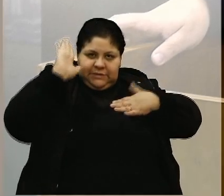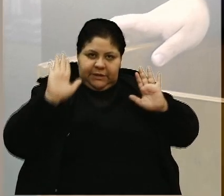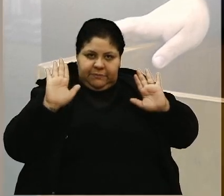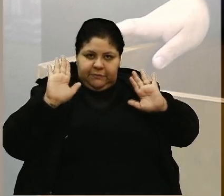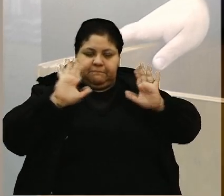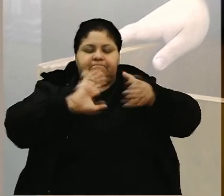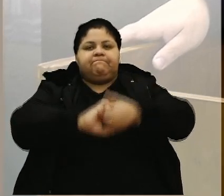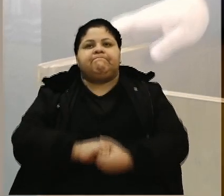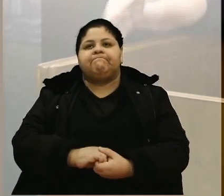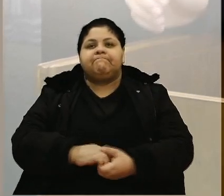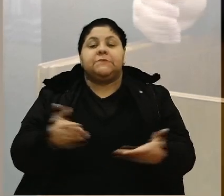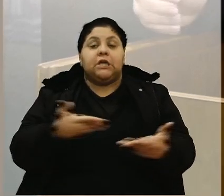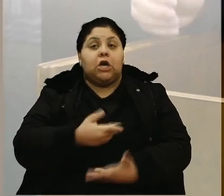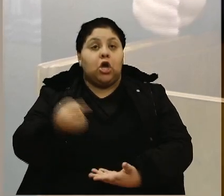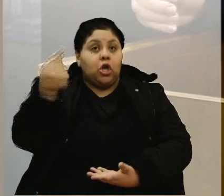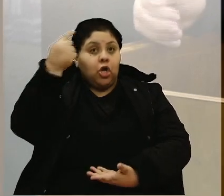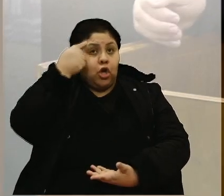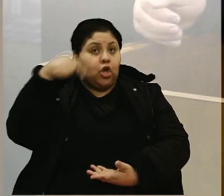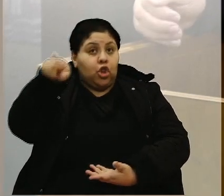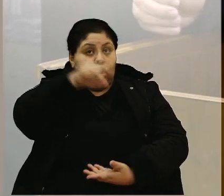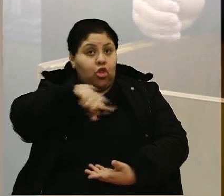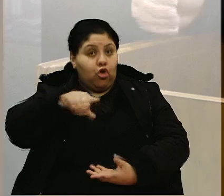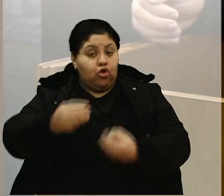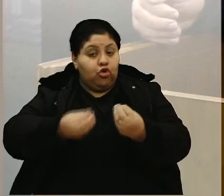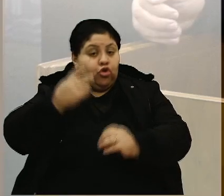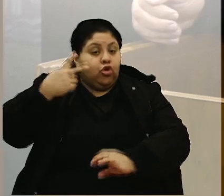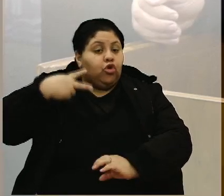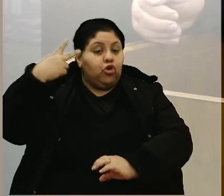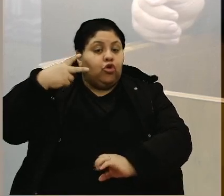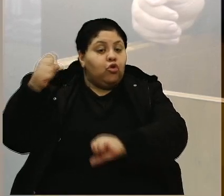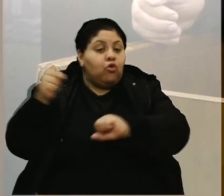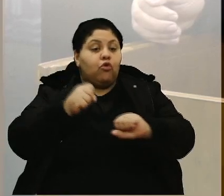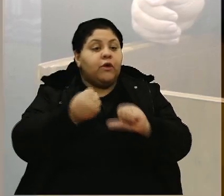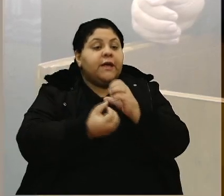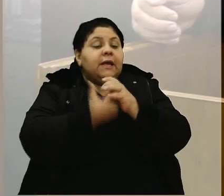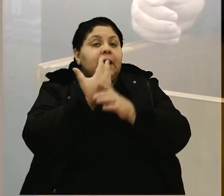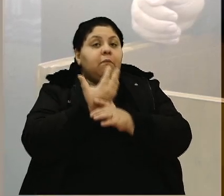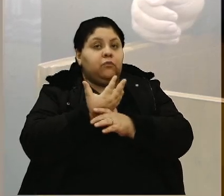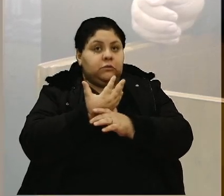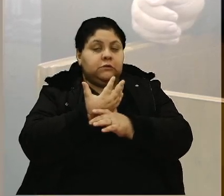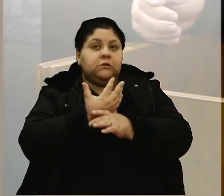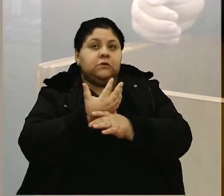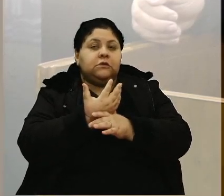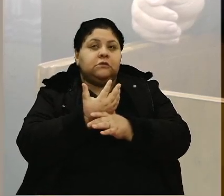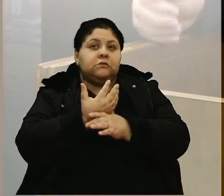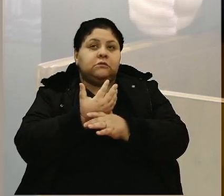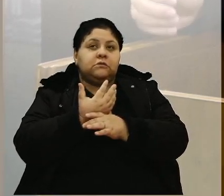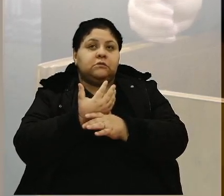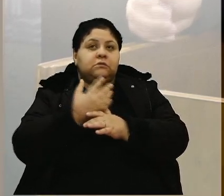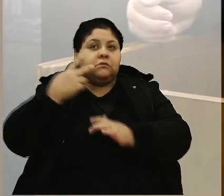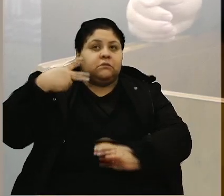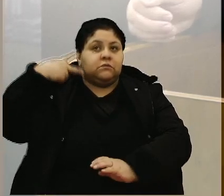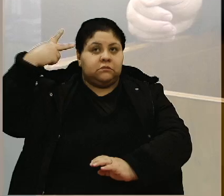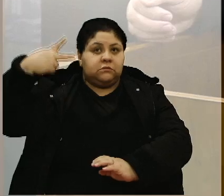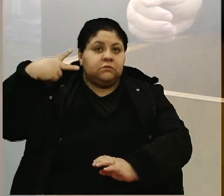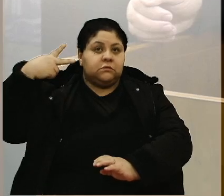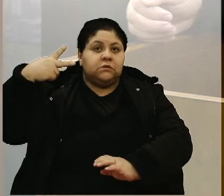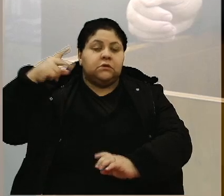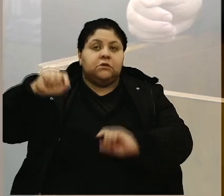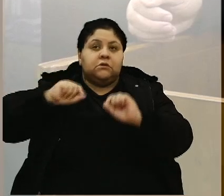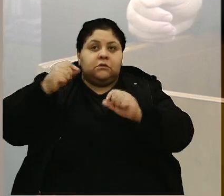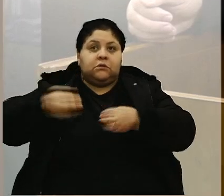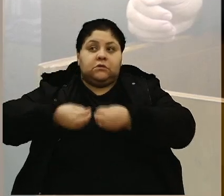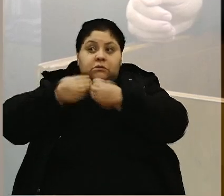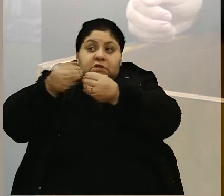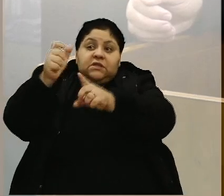Então fica essa reflexão para nós, enquanto parlamentares, o que nós produzimos, enquanto vereadores, o que produzimos, o que entregamos